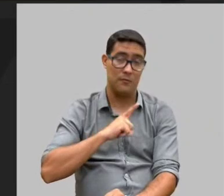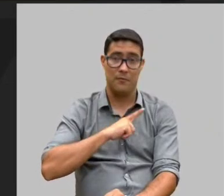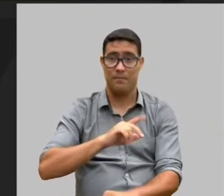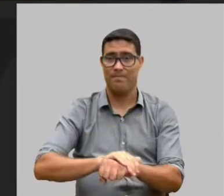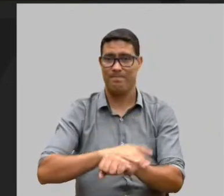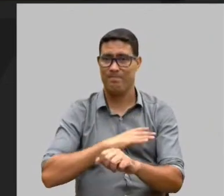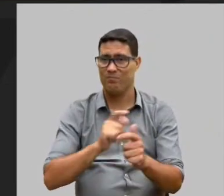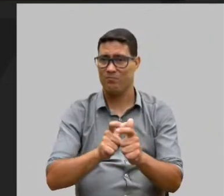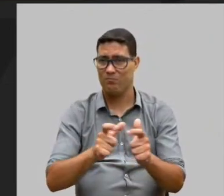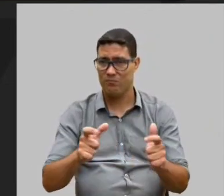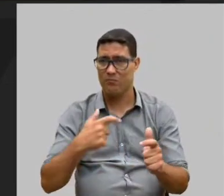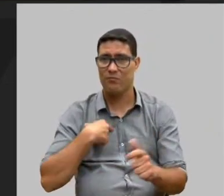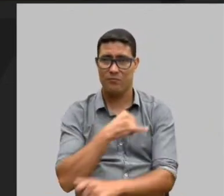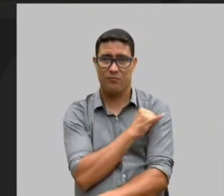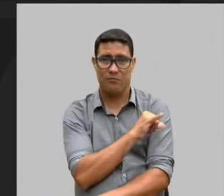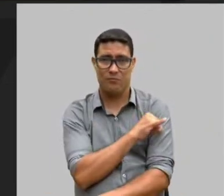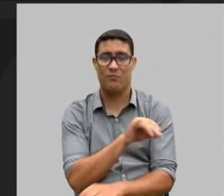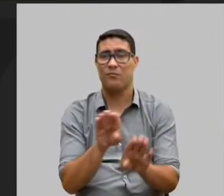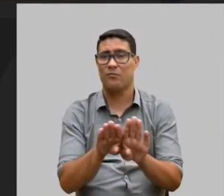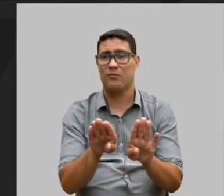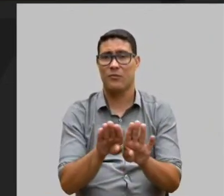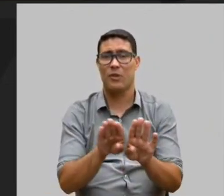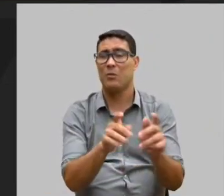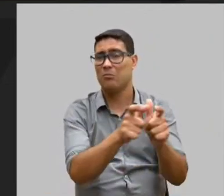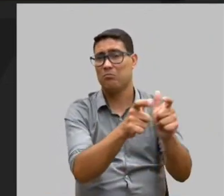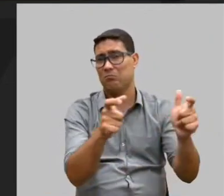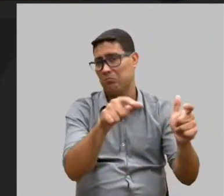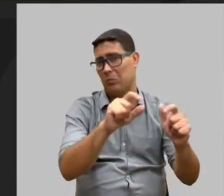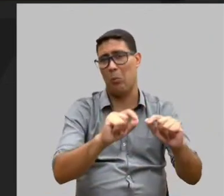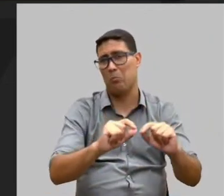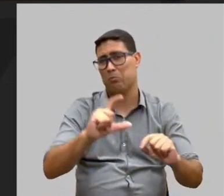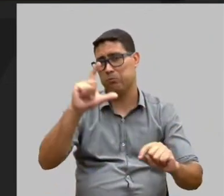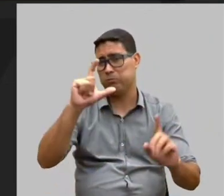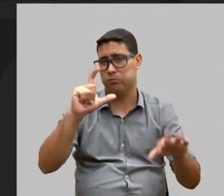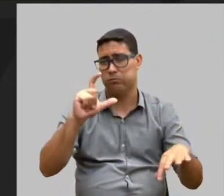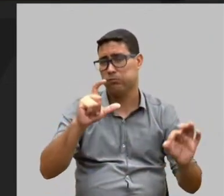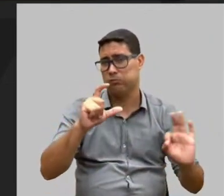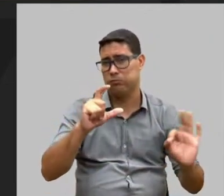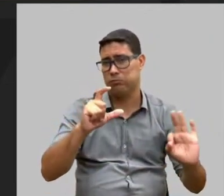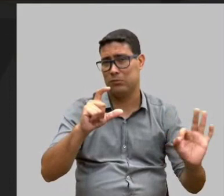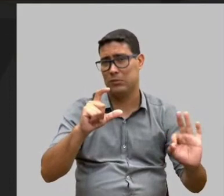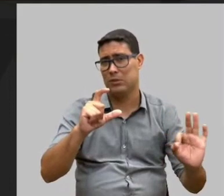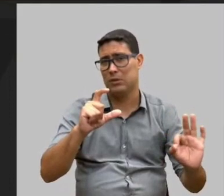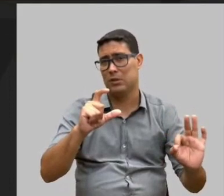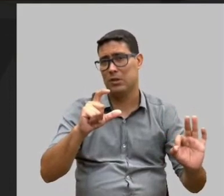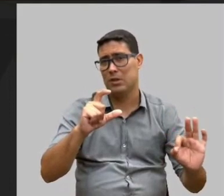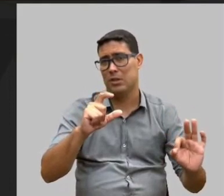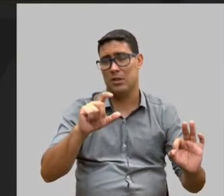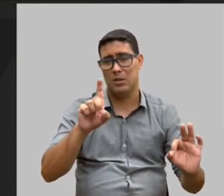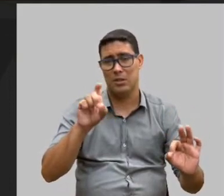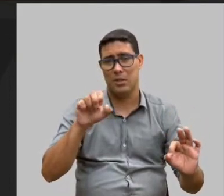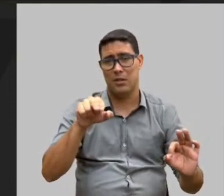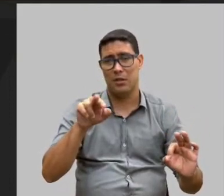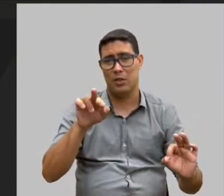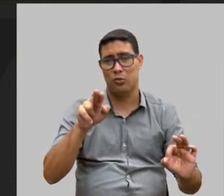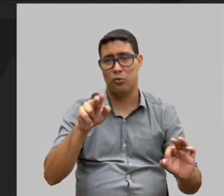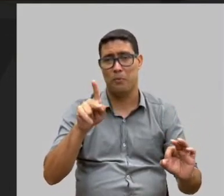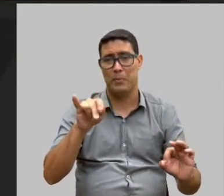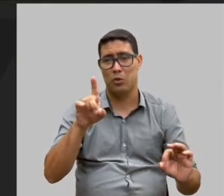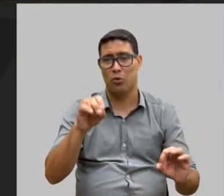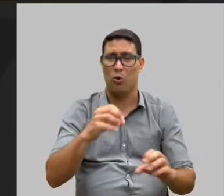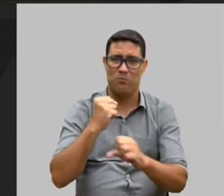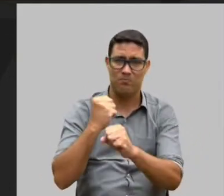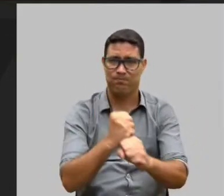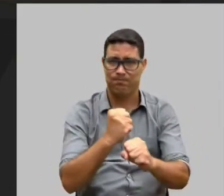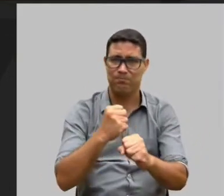alto Rio Rio de Janeiro eh não cresceu tanto igual Rio Grande do Sul também cresceu parecido com Minas Gerais São Paulo